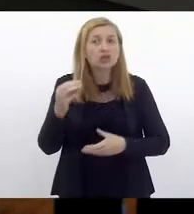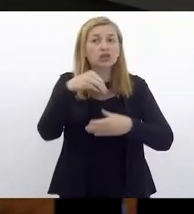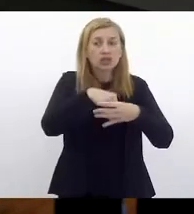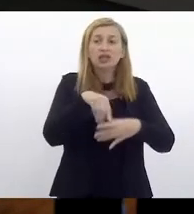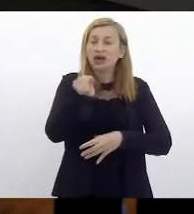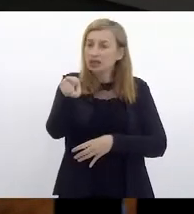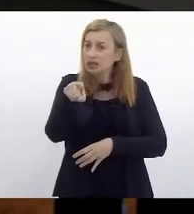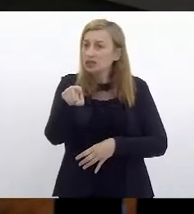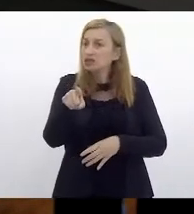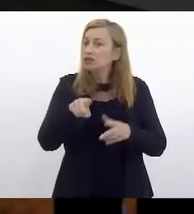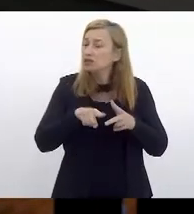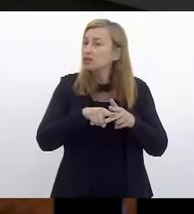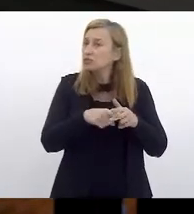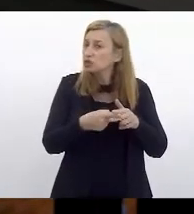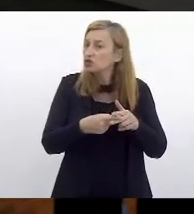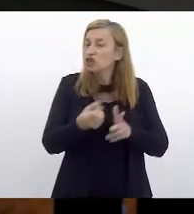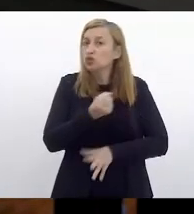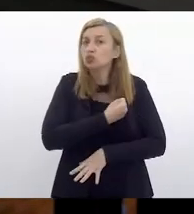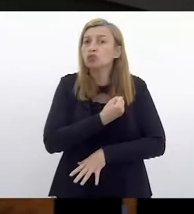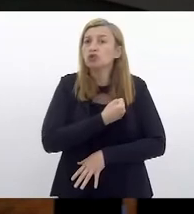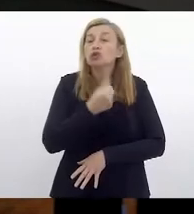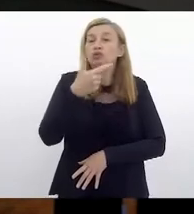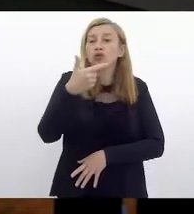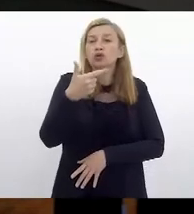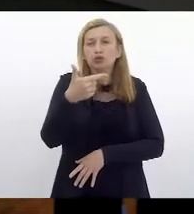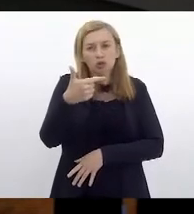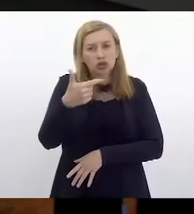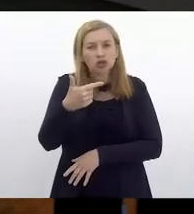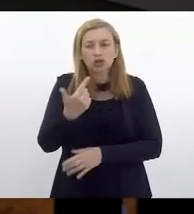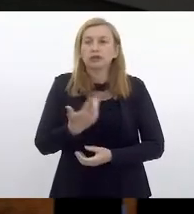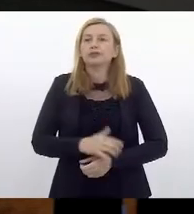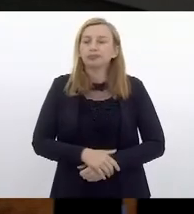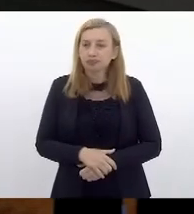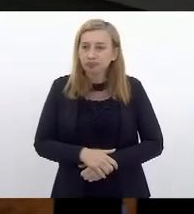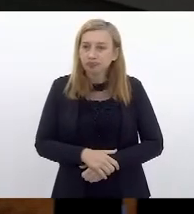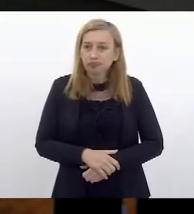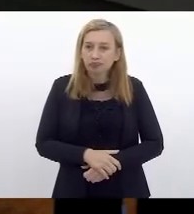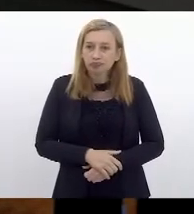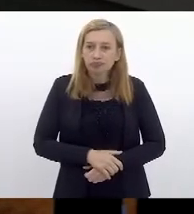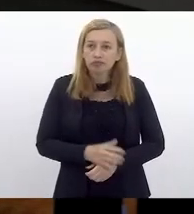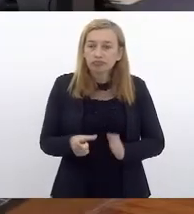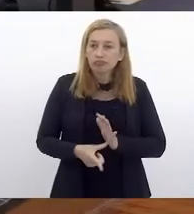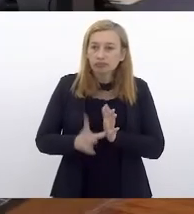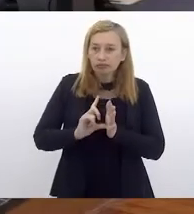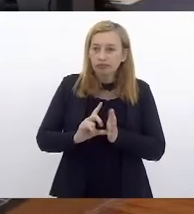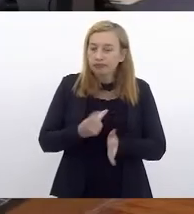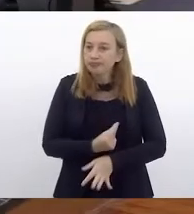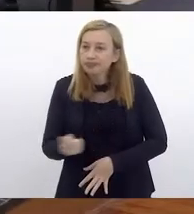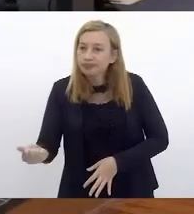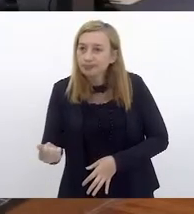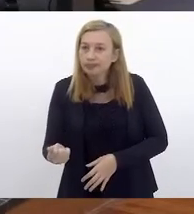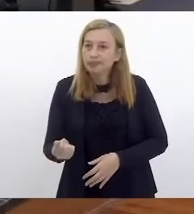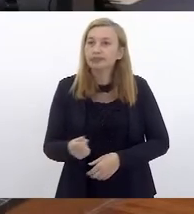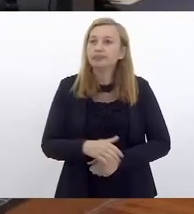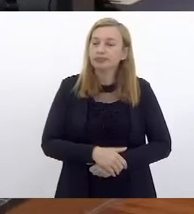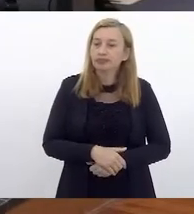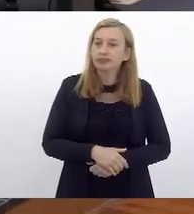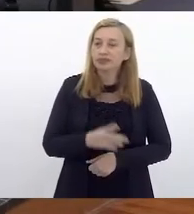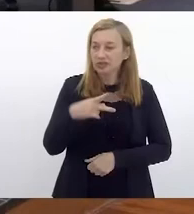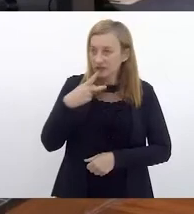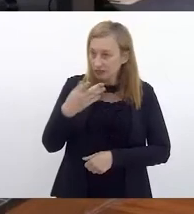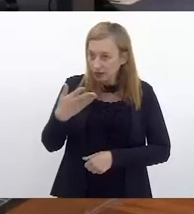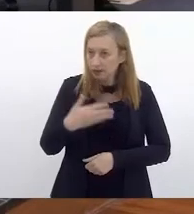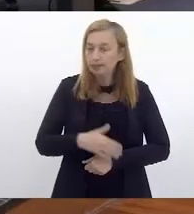nessa modificativa número 2, que não queria fazer, antes da senhora sair, essa